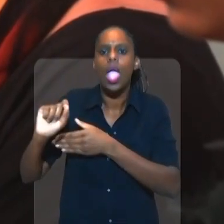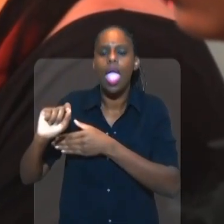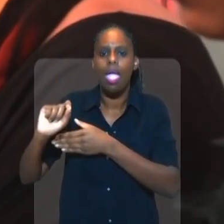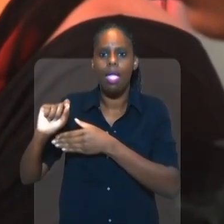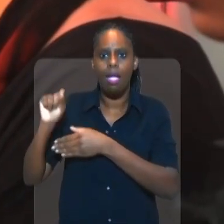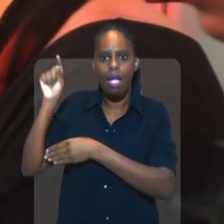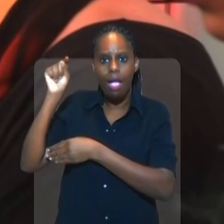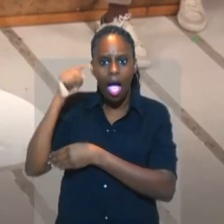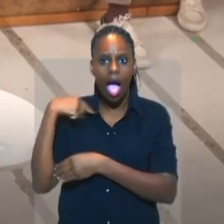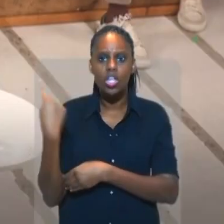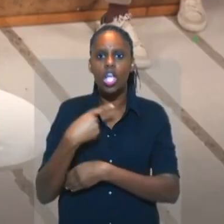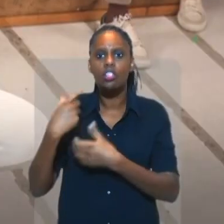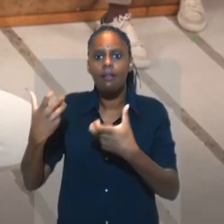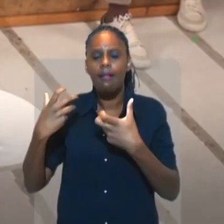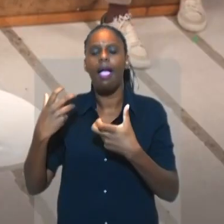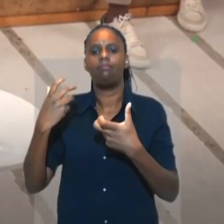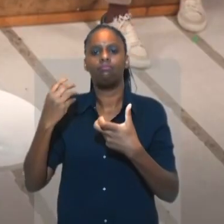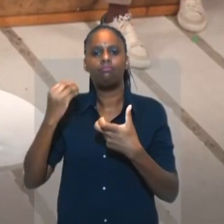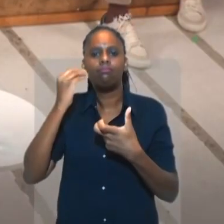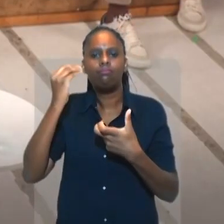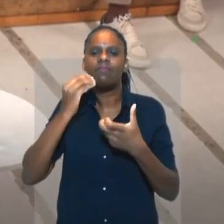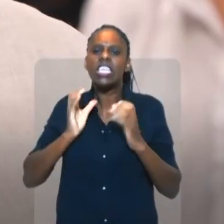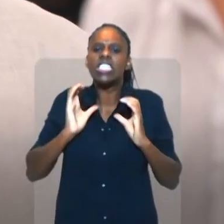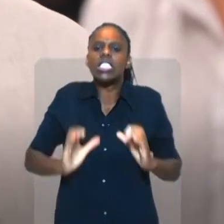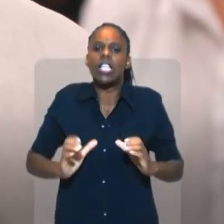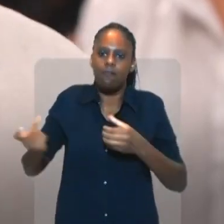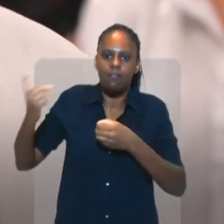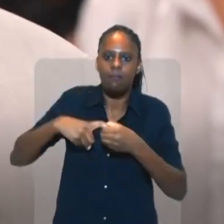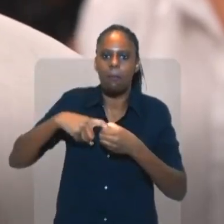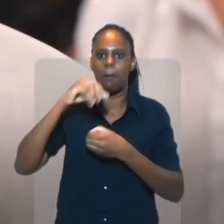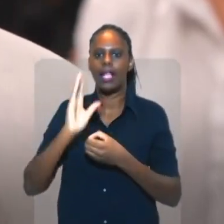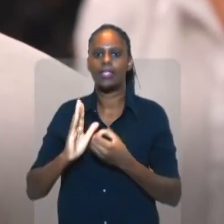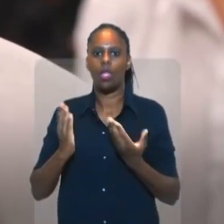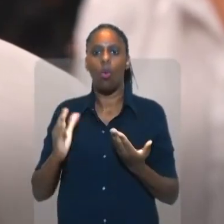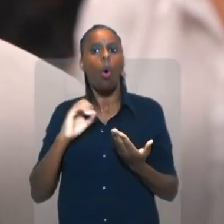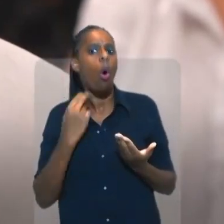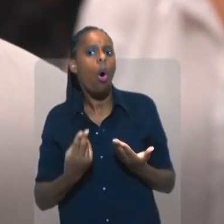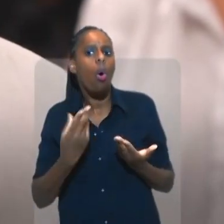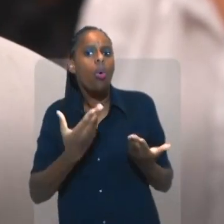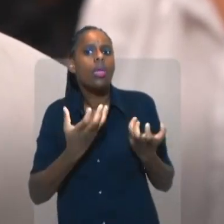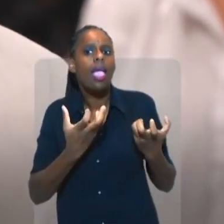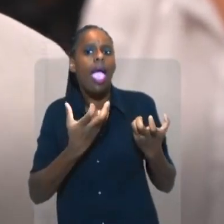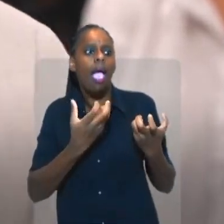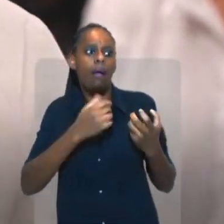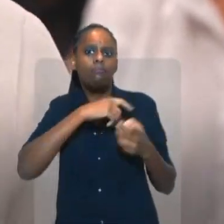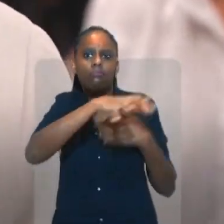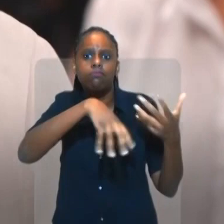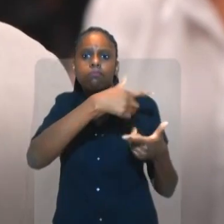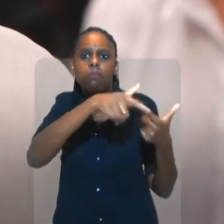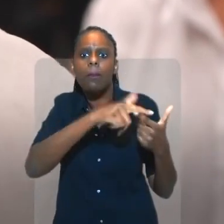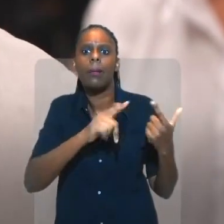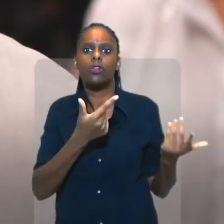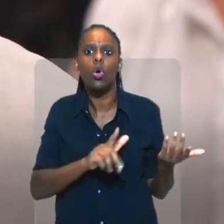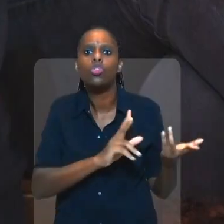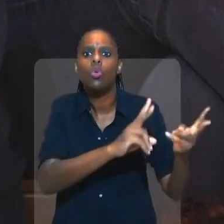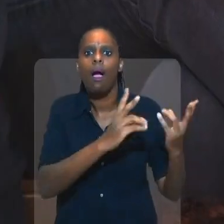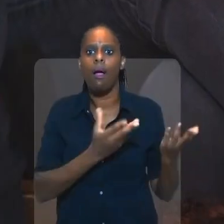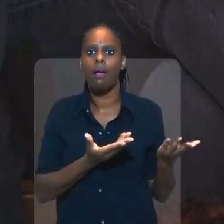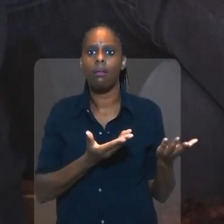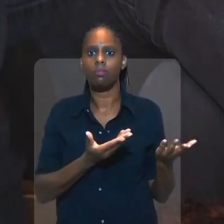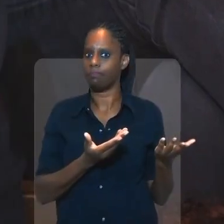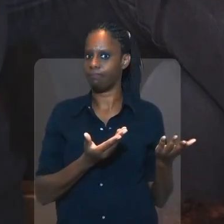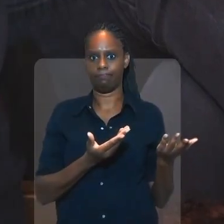eleição que tem jogo é da gente quer restabelecer a civilidade nesse país ou a gente quer continuar com essa